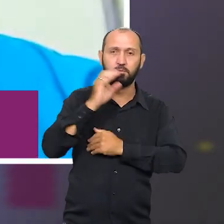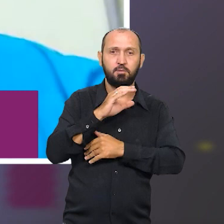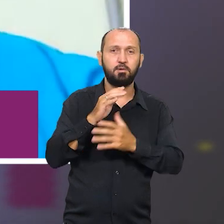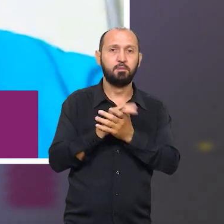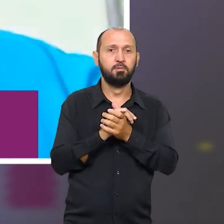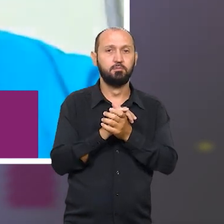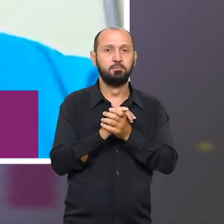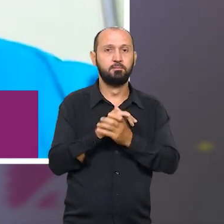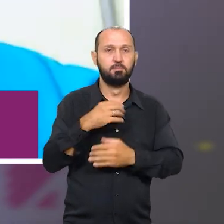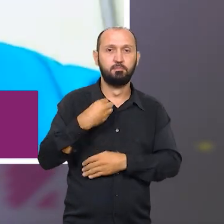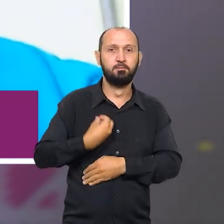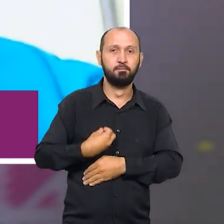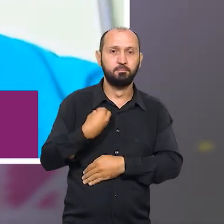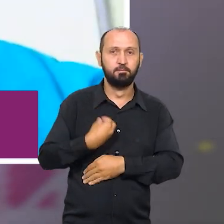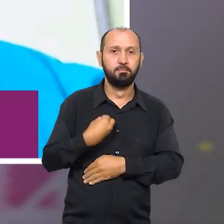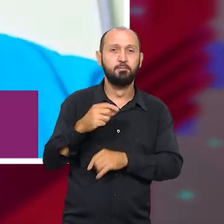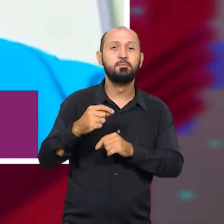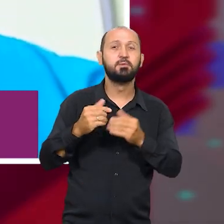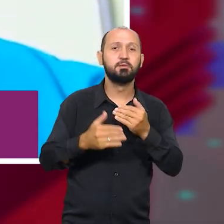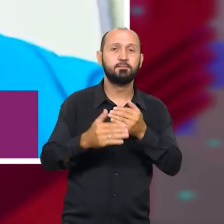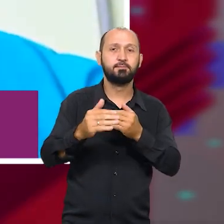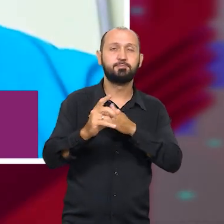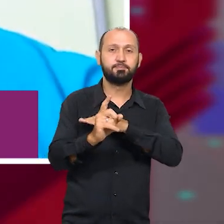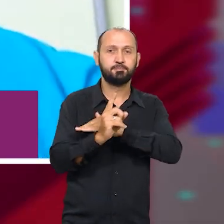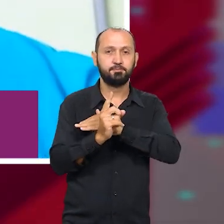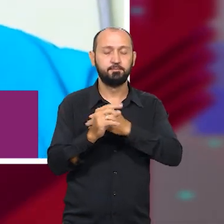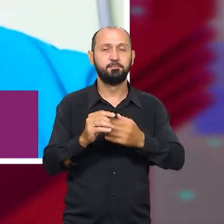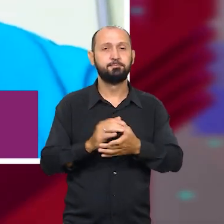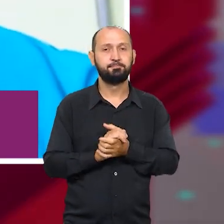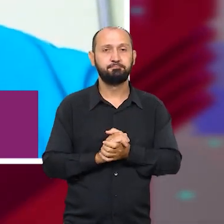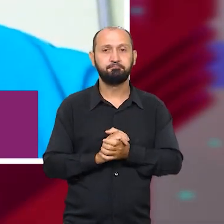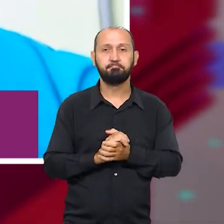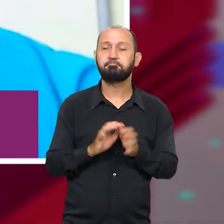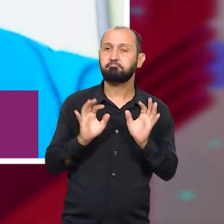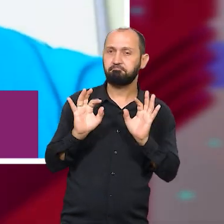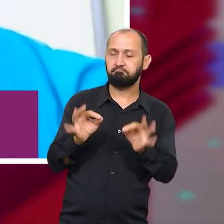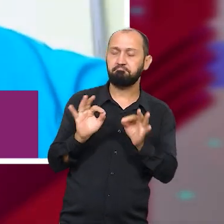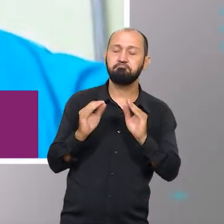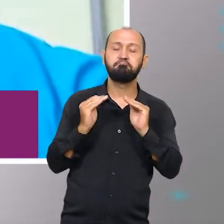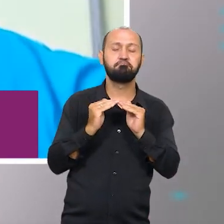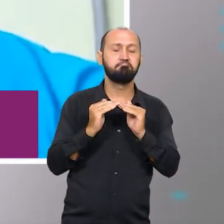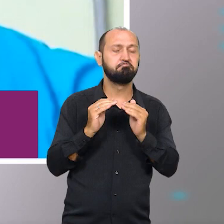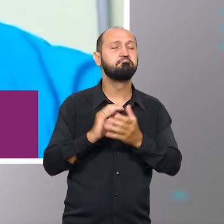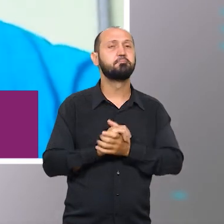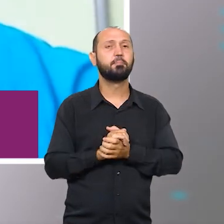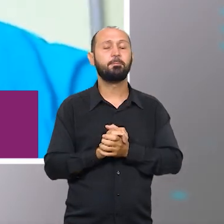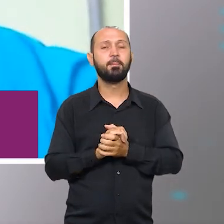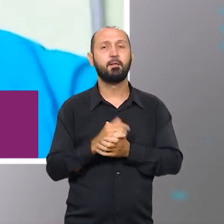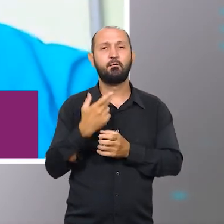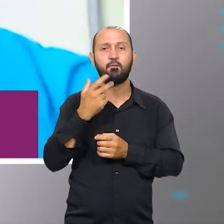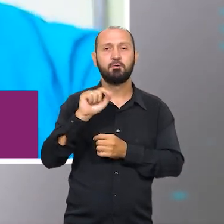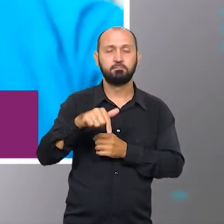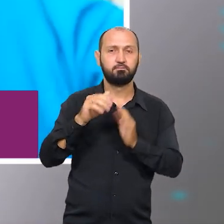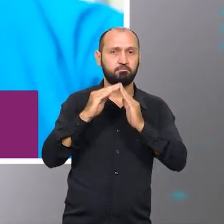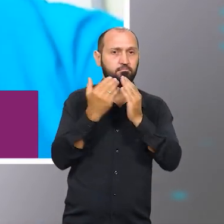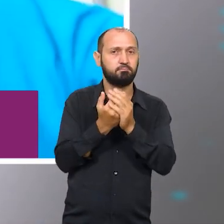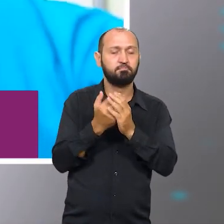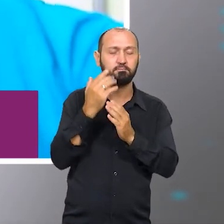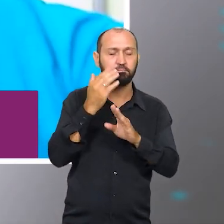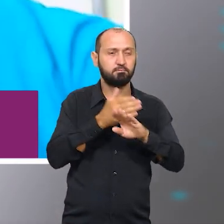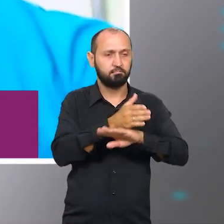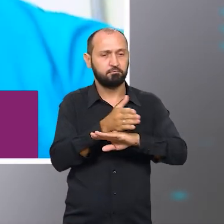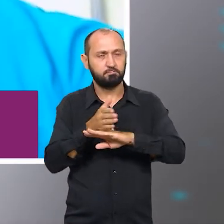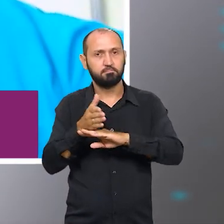ser atendido. Exatamente, Lívia, exatamente. E eu falo assim, aqui na escola mesmo, né, nas escolas, às vezes